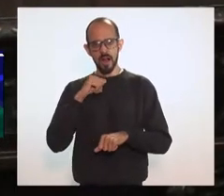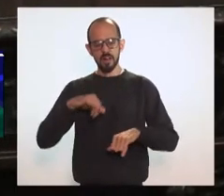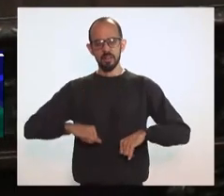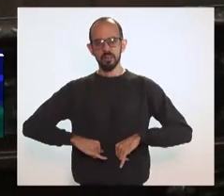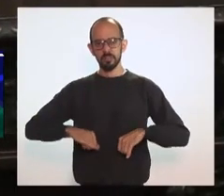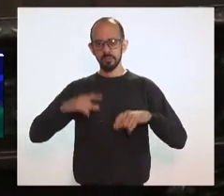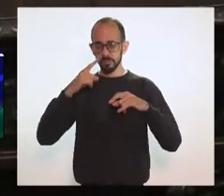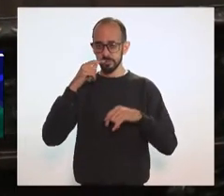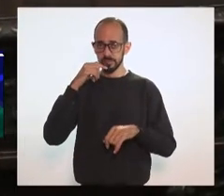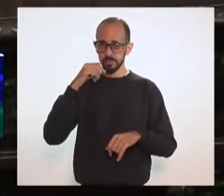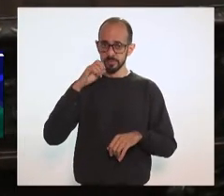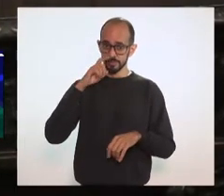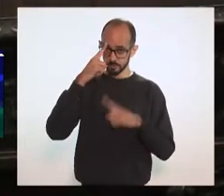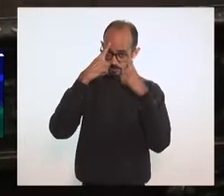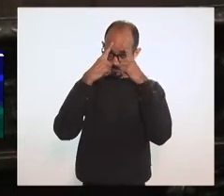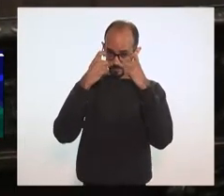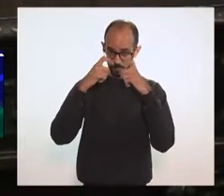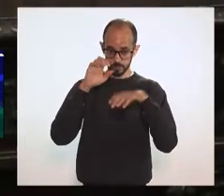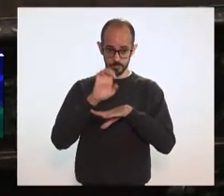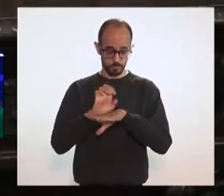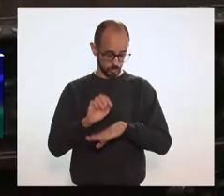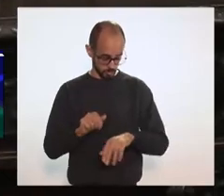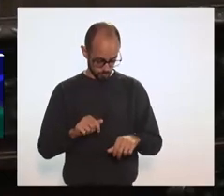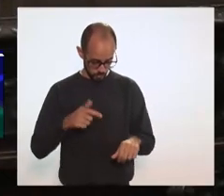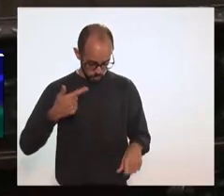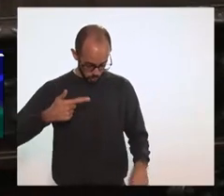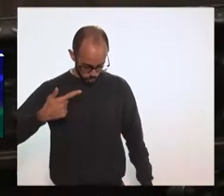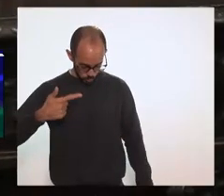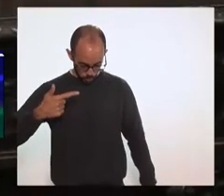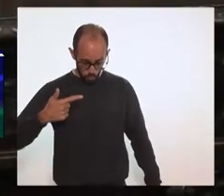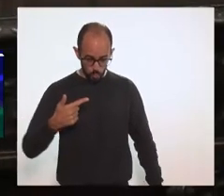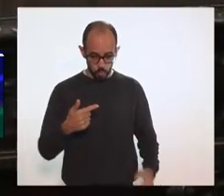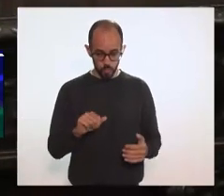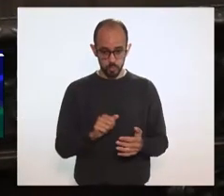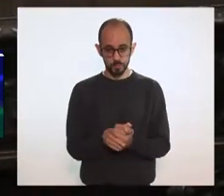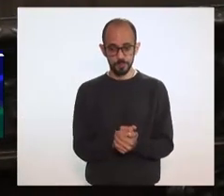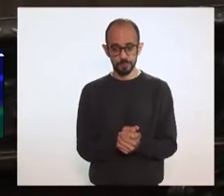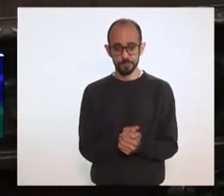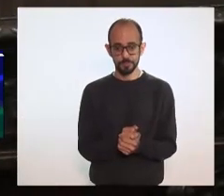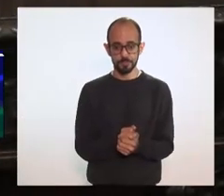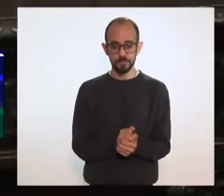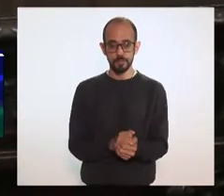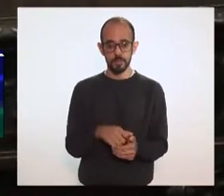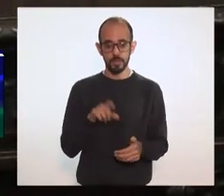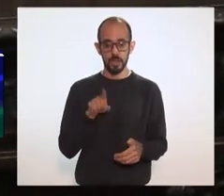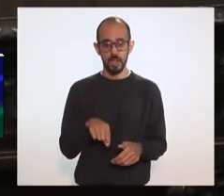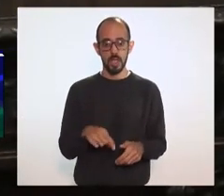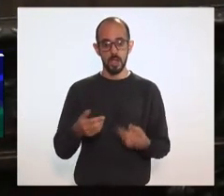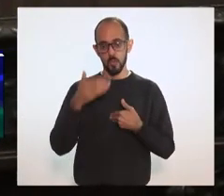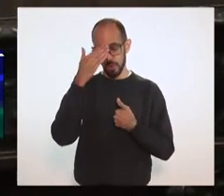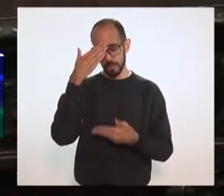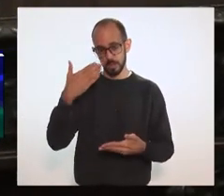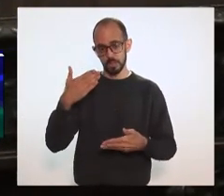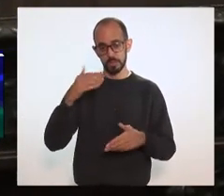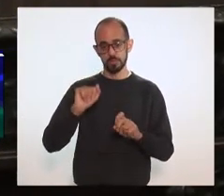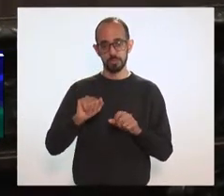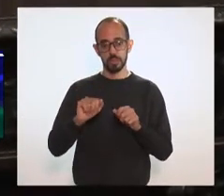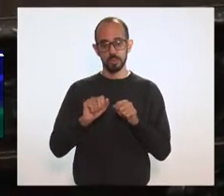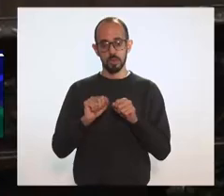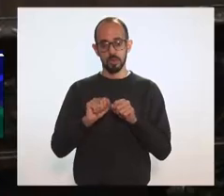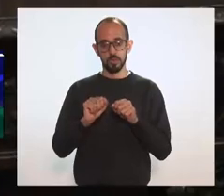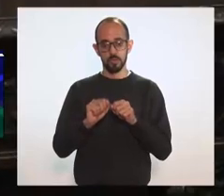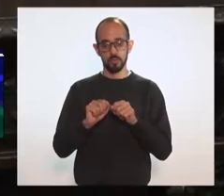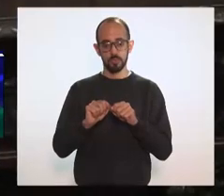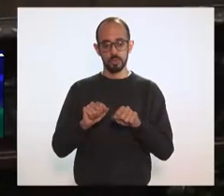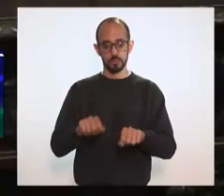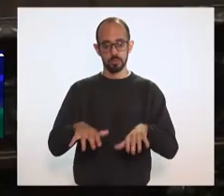Estado. Segundo registro que queria fazer é o agradecimento que fiz no plenário virtual, mas